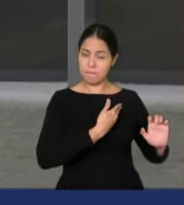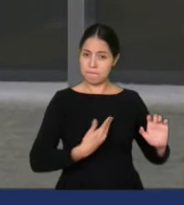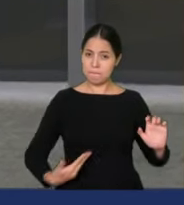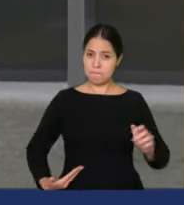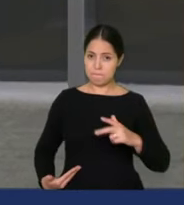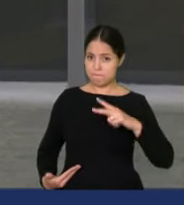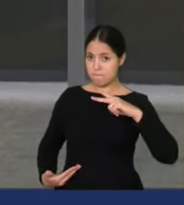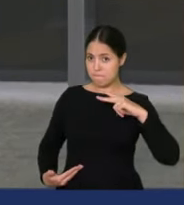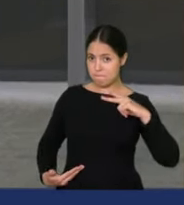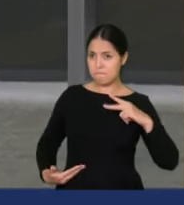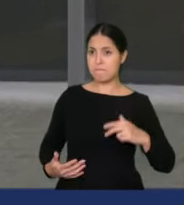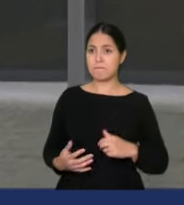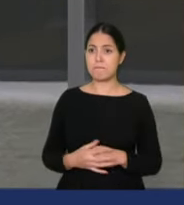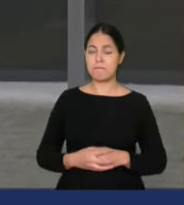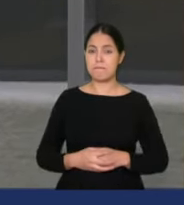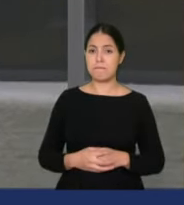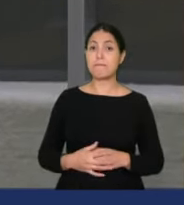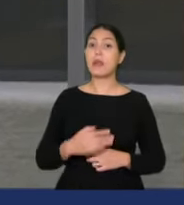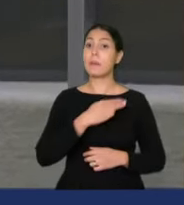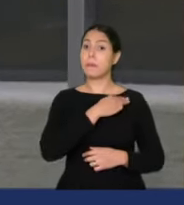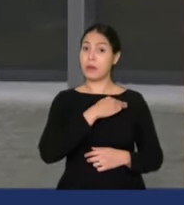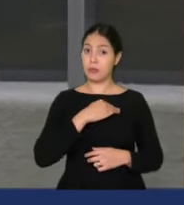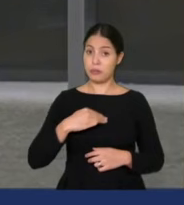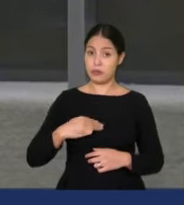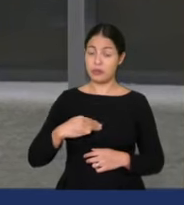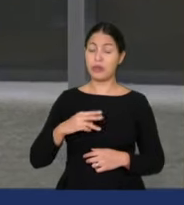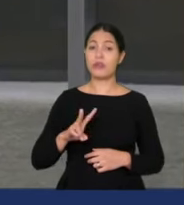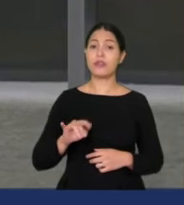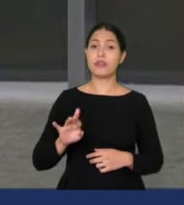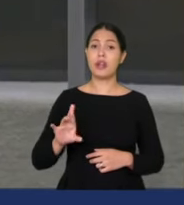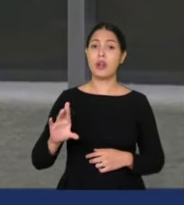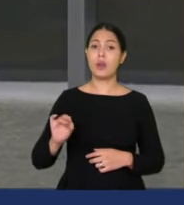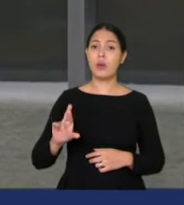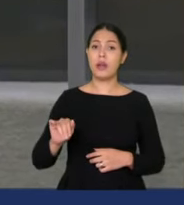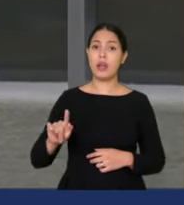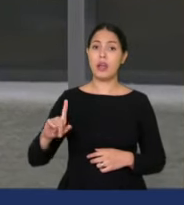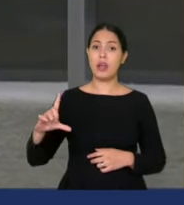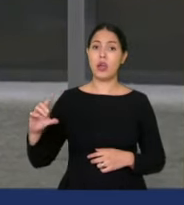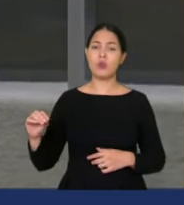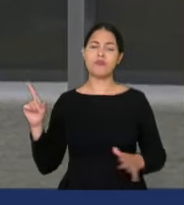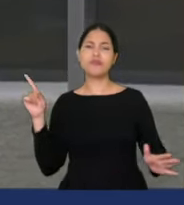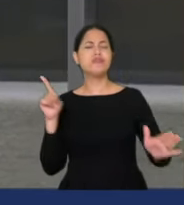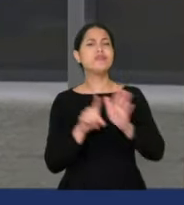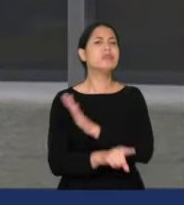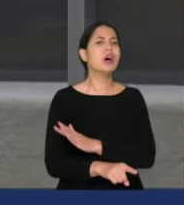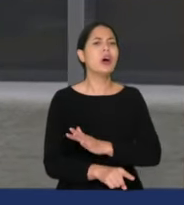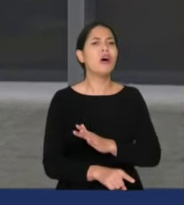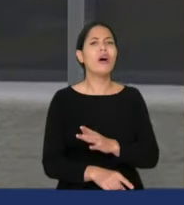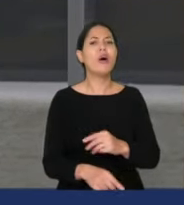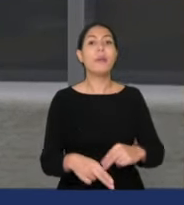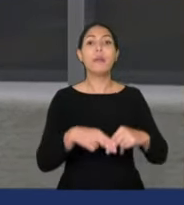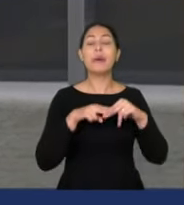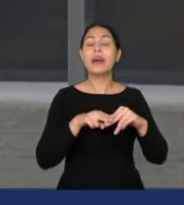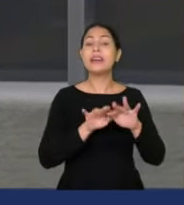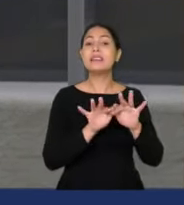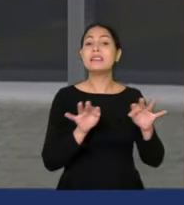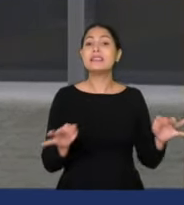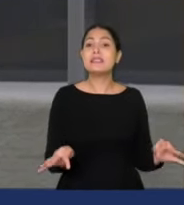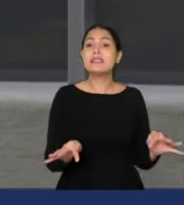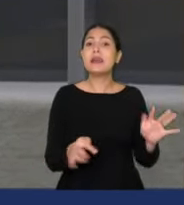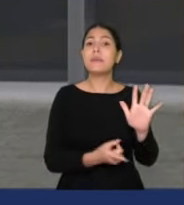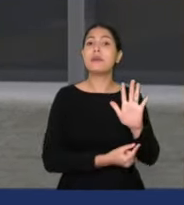questionada pelo ministro Vital do Rego por uma subprecificação. Então, além de toda a crítica por